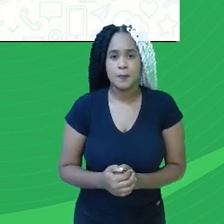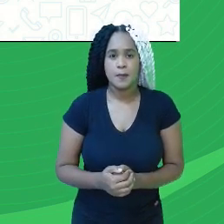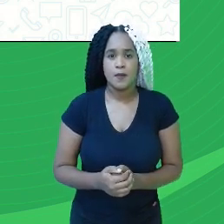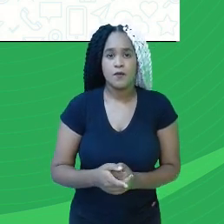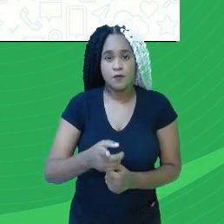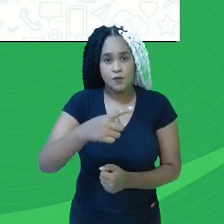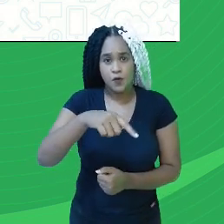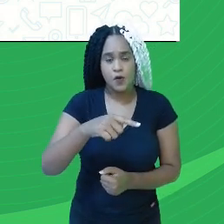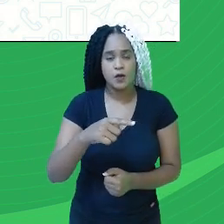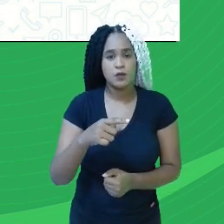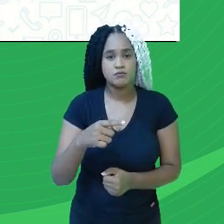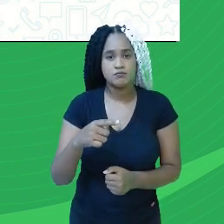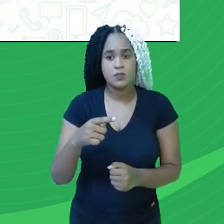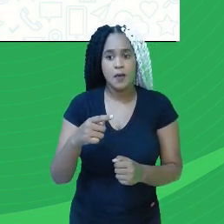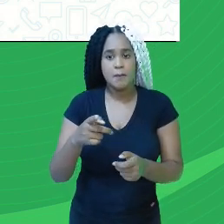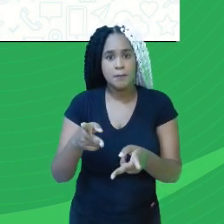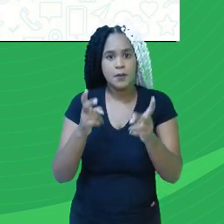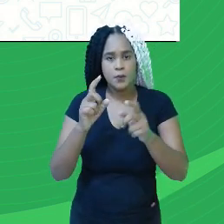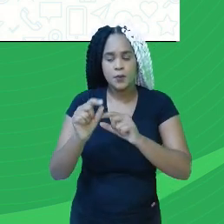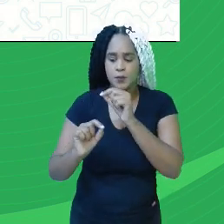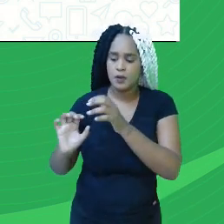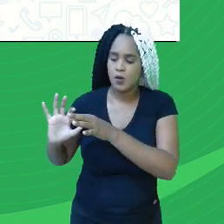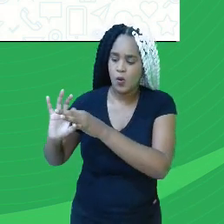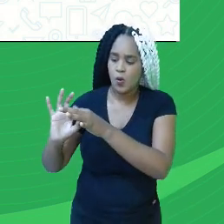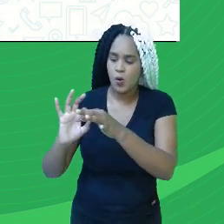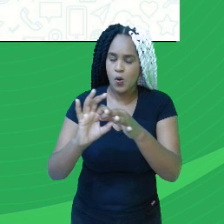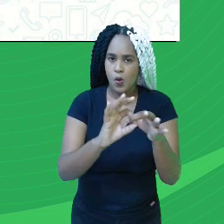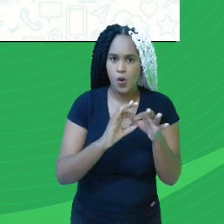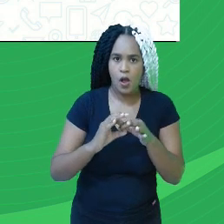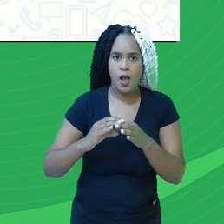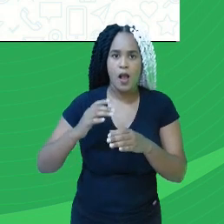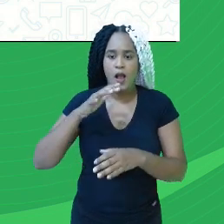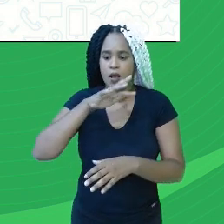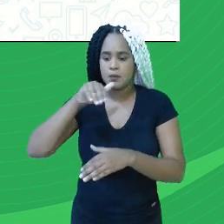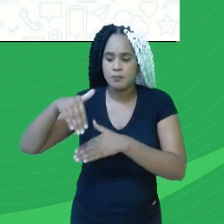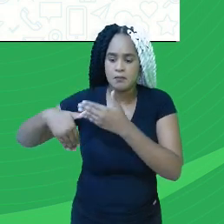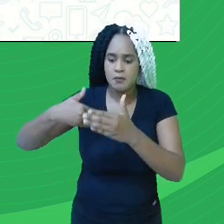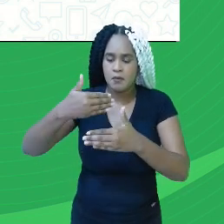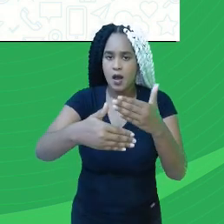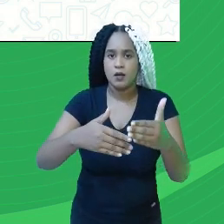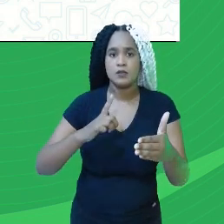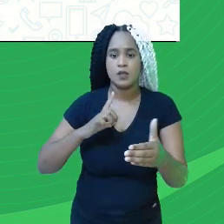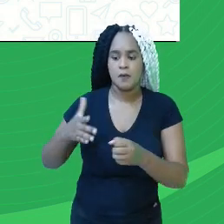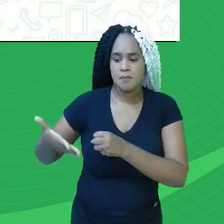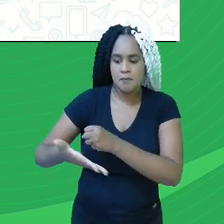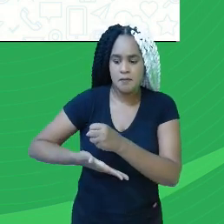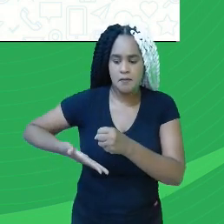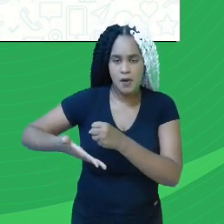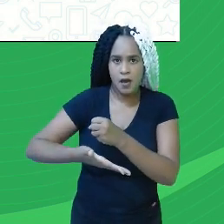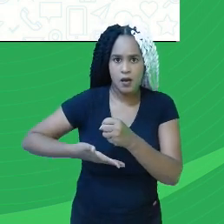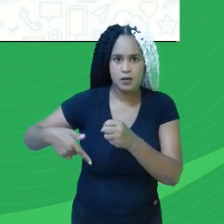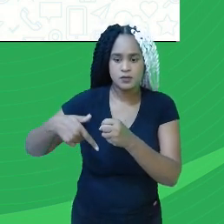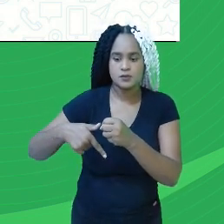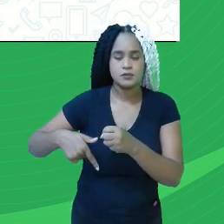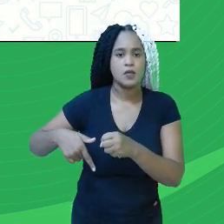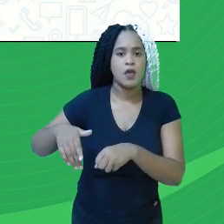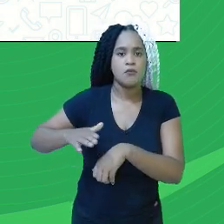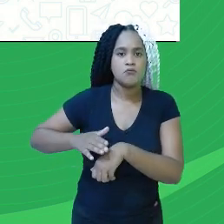como produtores, seres produtores. E os seres heterótrofos são